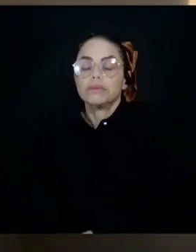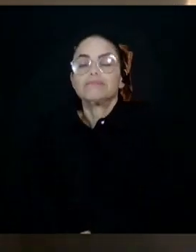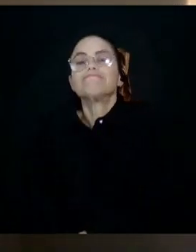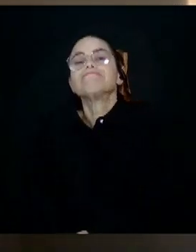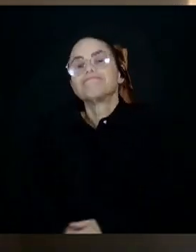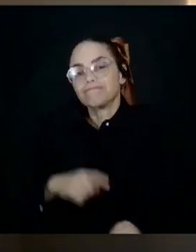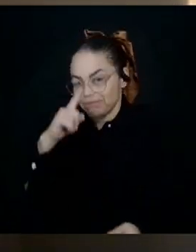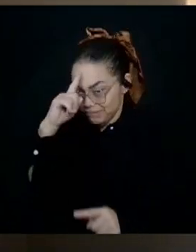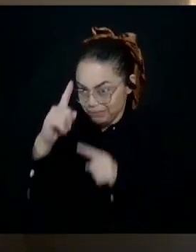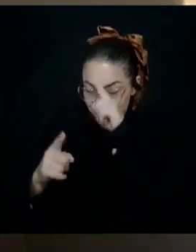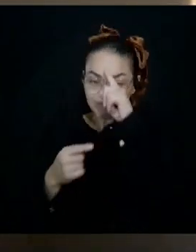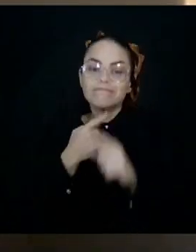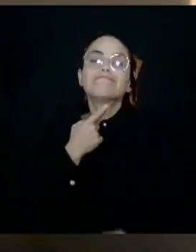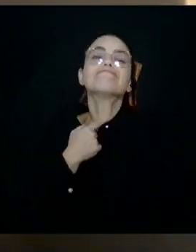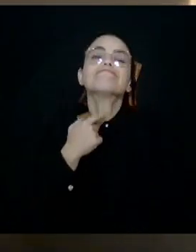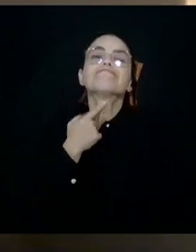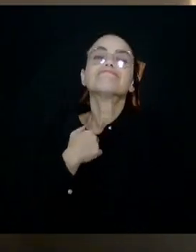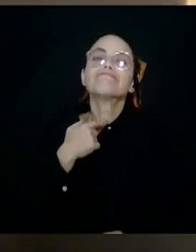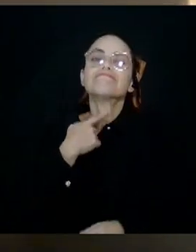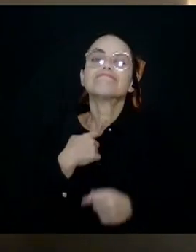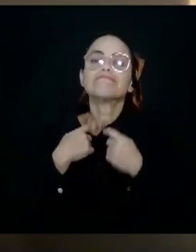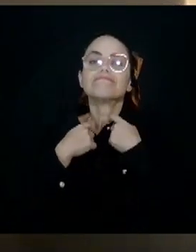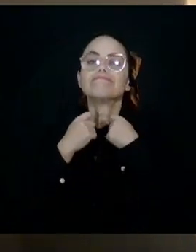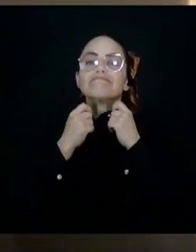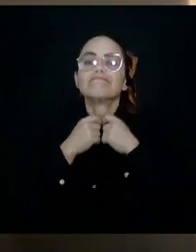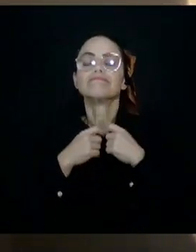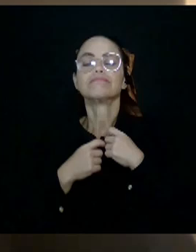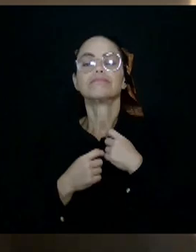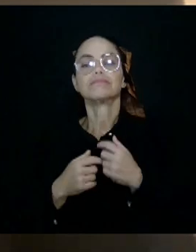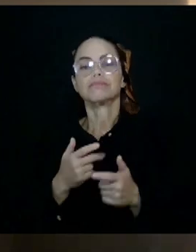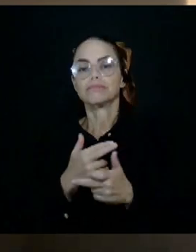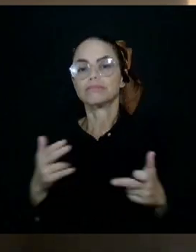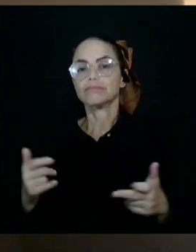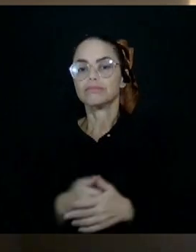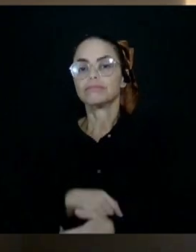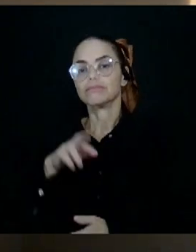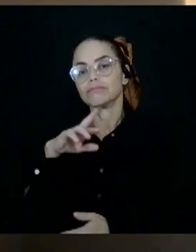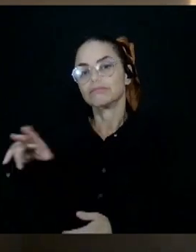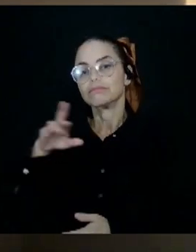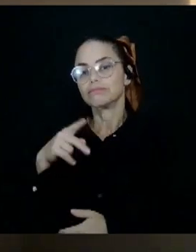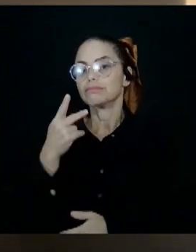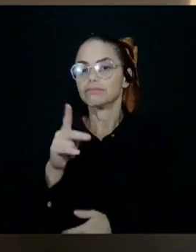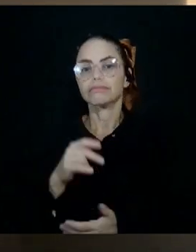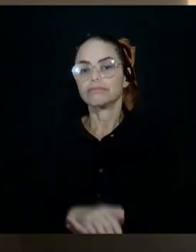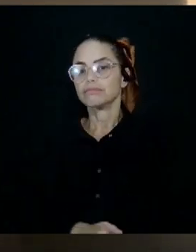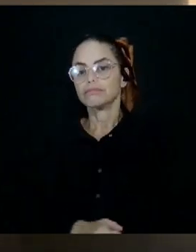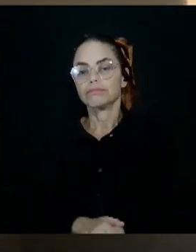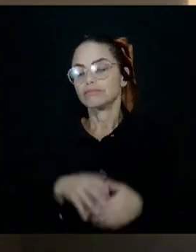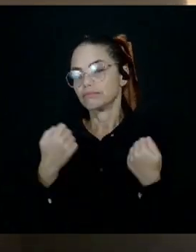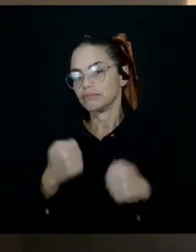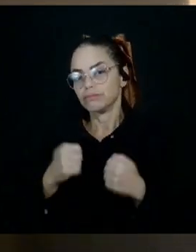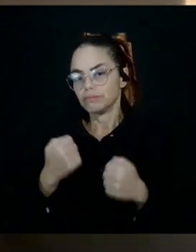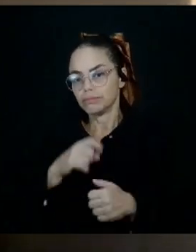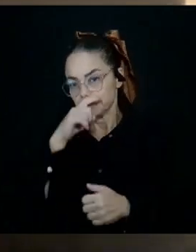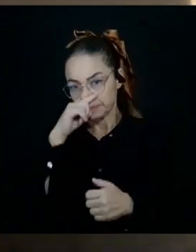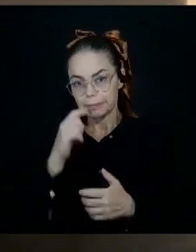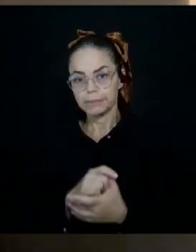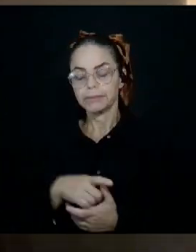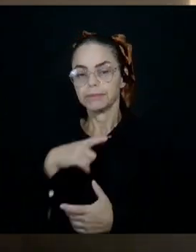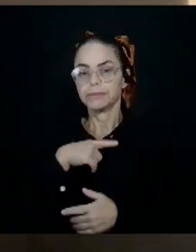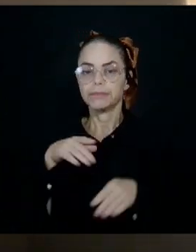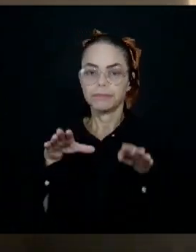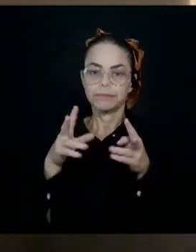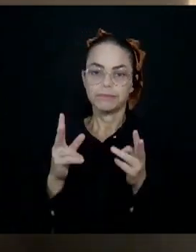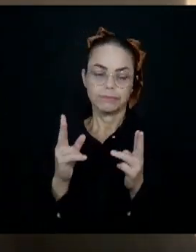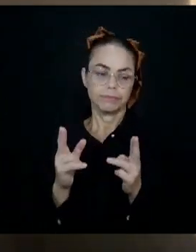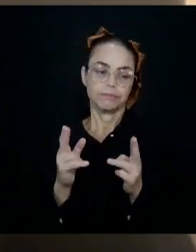vontades, qualquer situação que seja diferente da sua, você não precisa ser igual a outra pessoa.